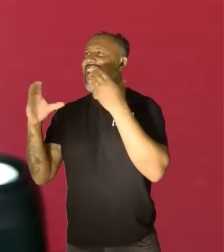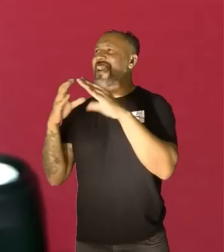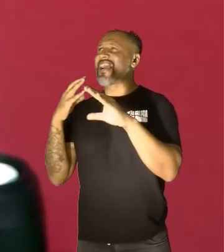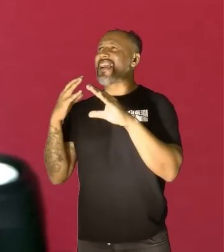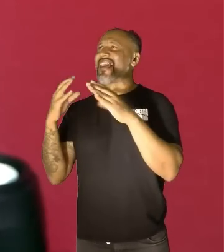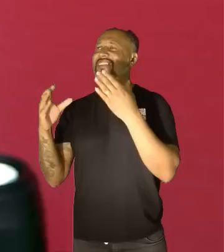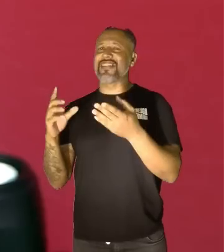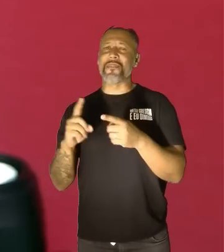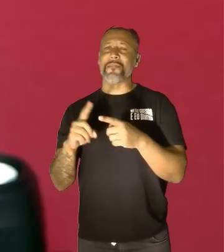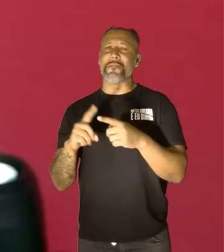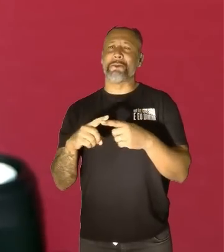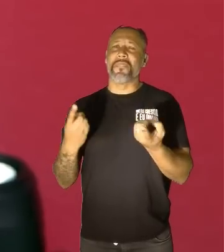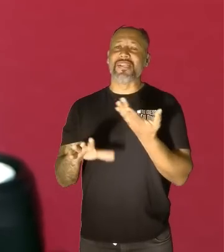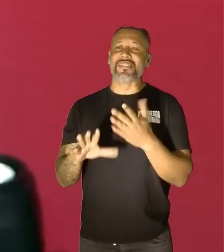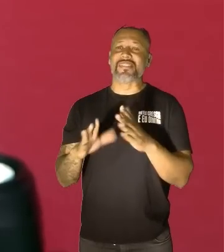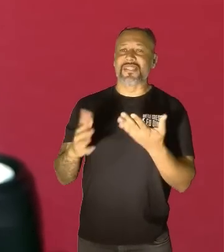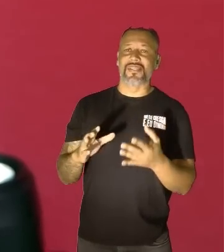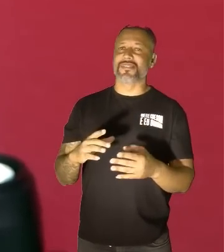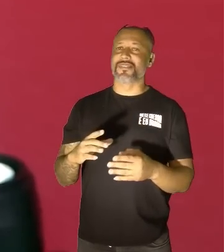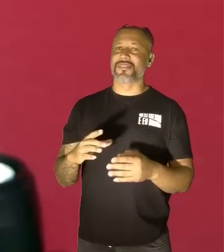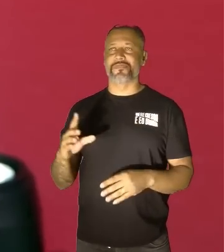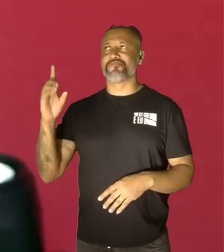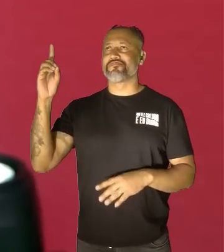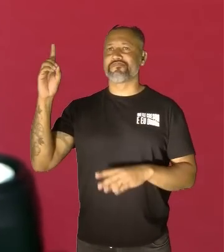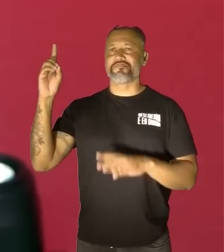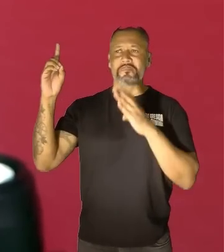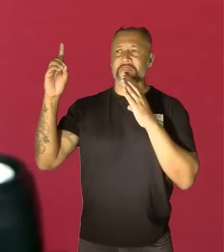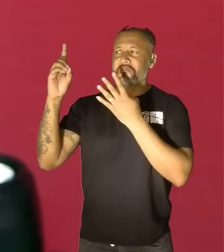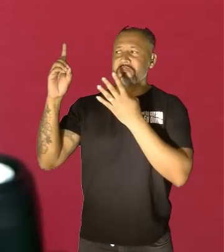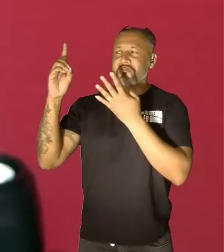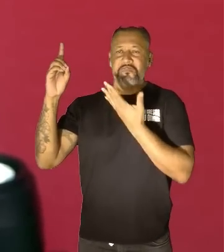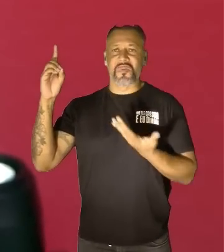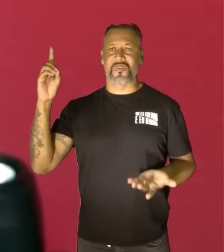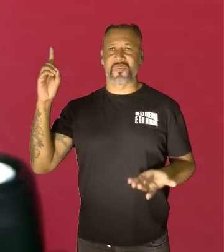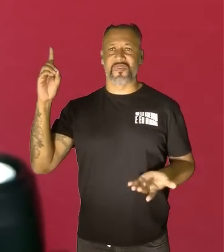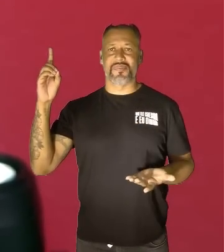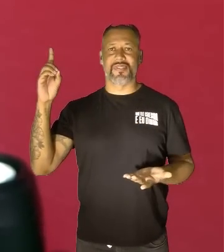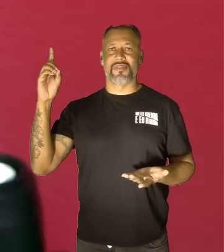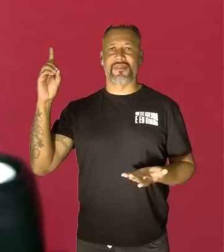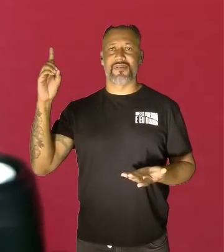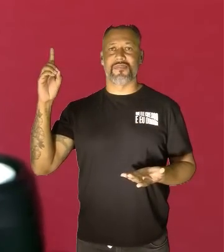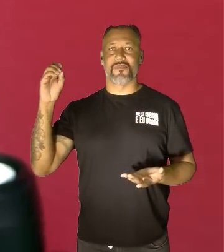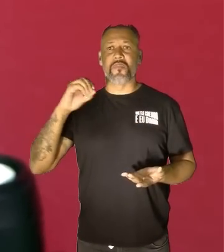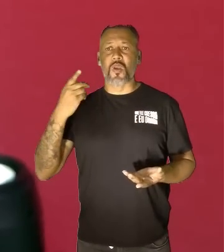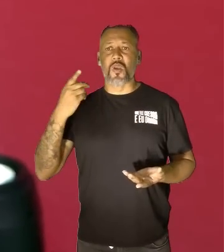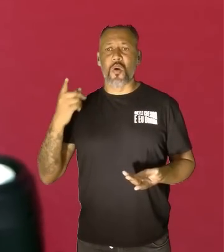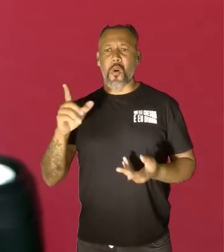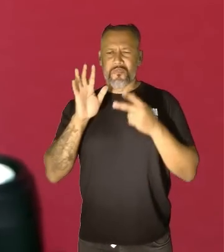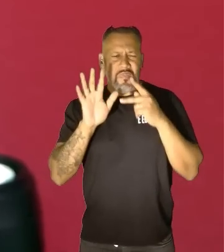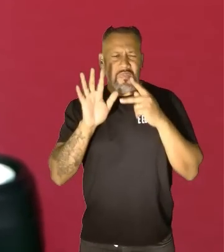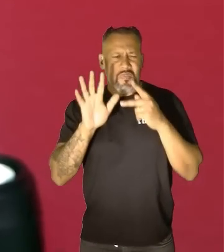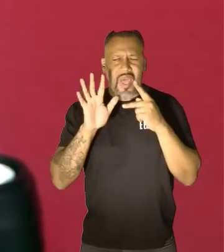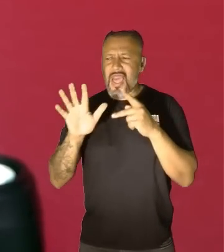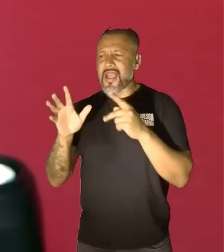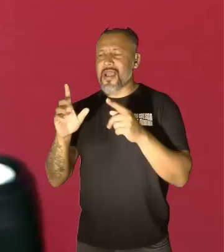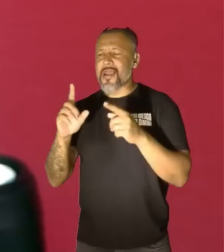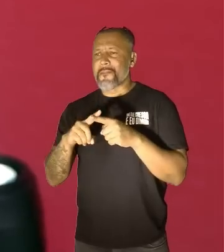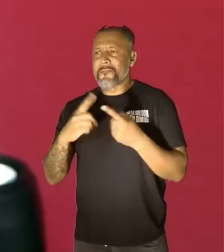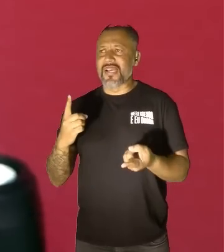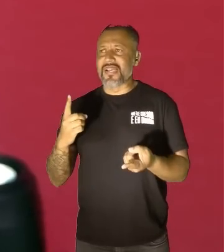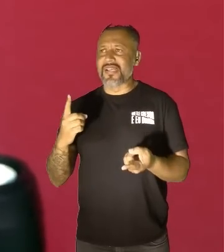pregam, e porque muitas vezes falam bem, tem uma boa oratória, pregam muito bem, mas não conhecem o Deus da casa.